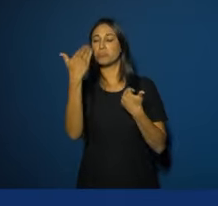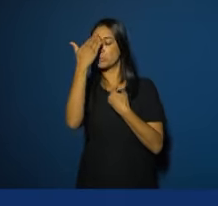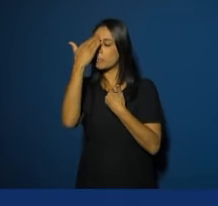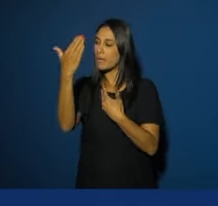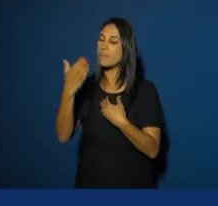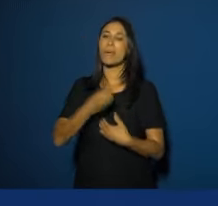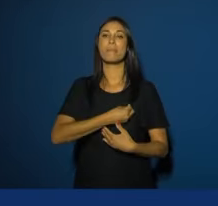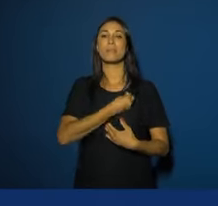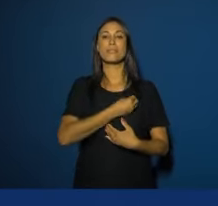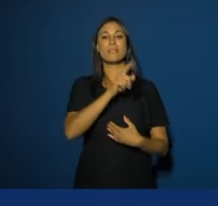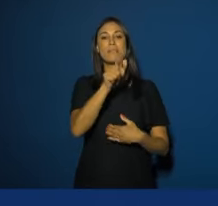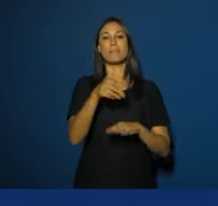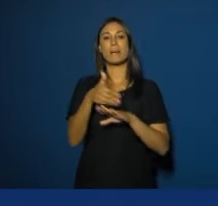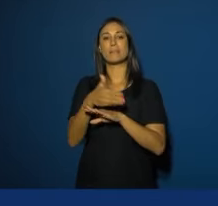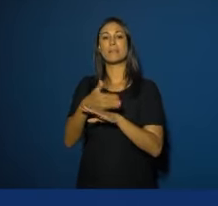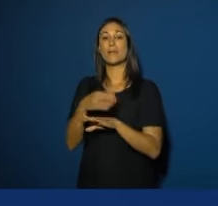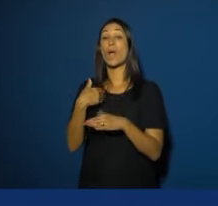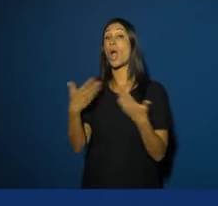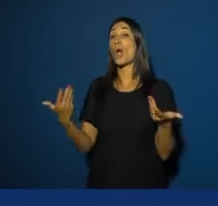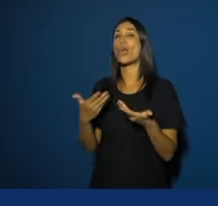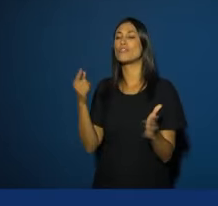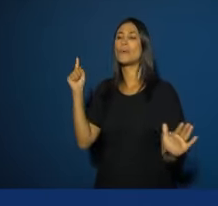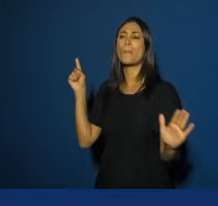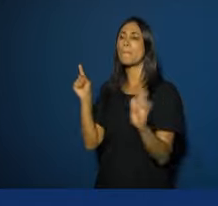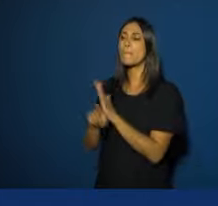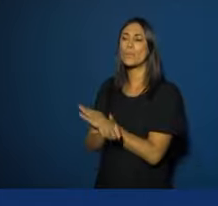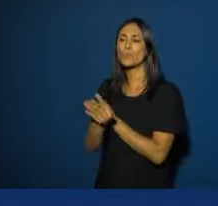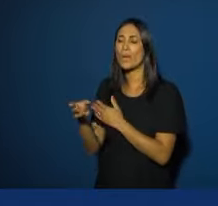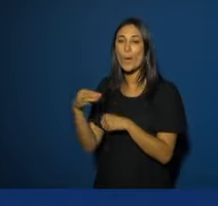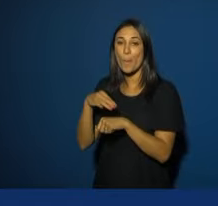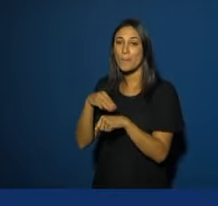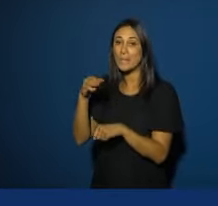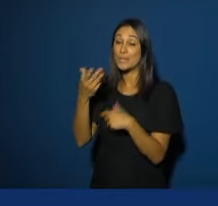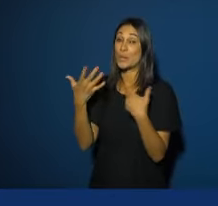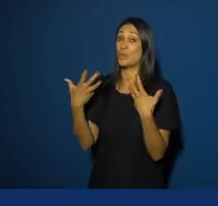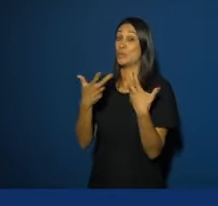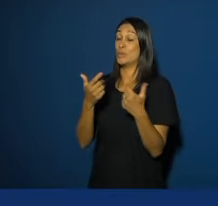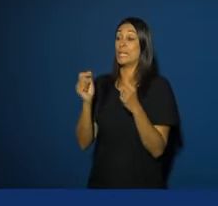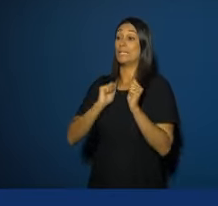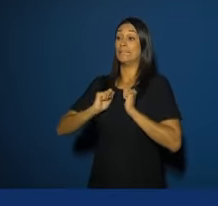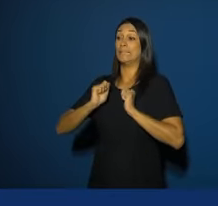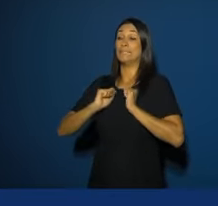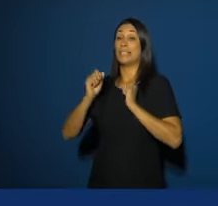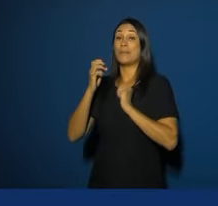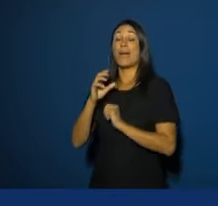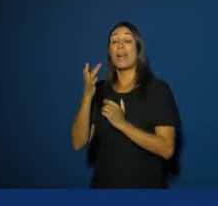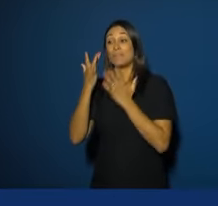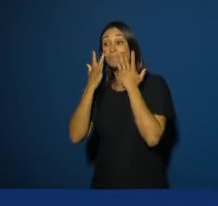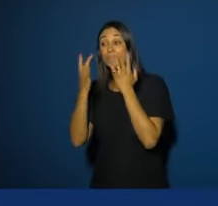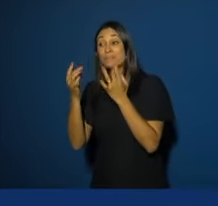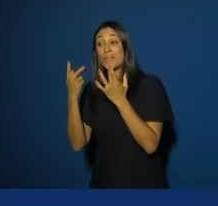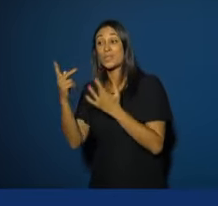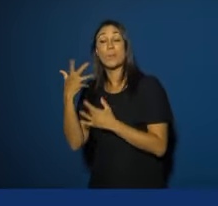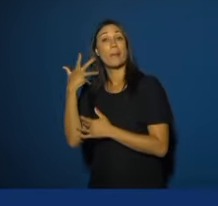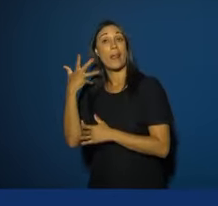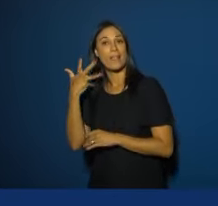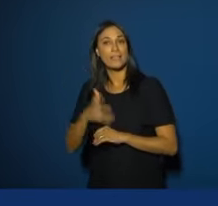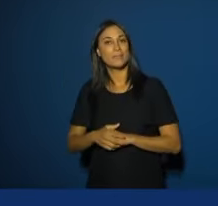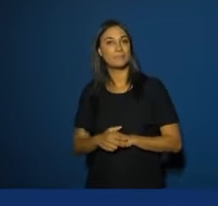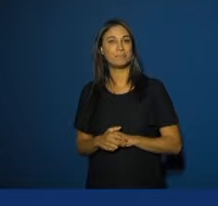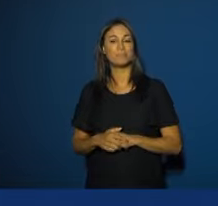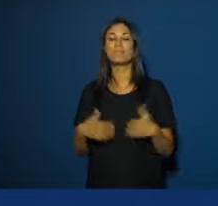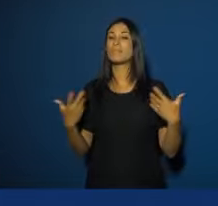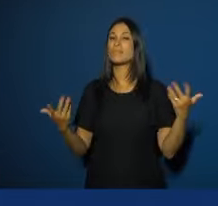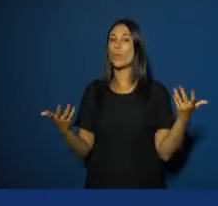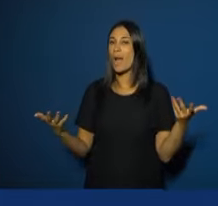Ministro vou logo já passar a palavra pro senhor acho que todo mundo tá querendo te ouvir aqui eh